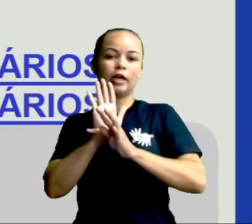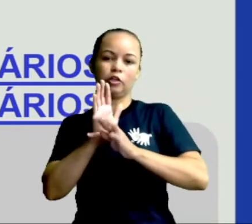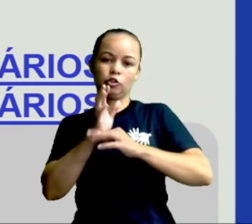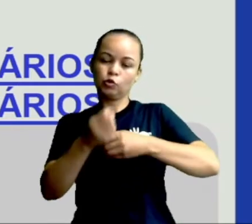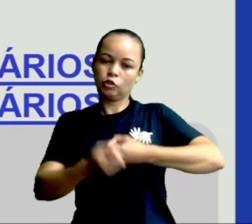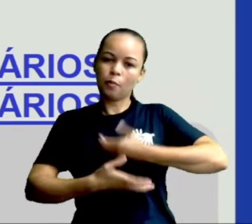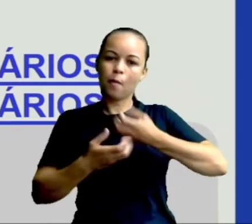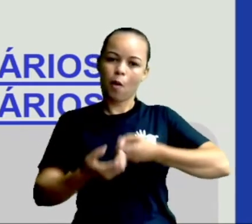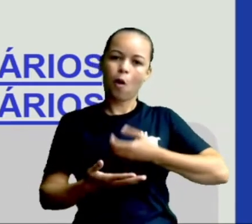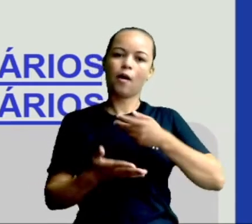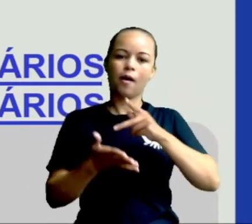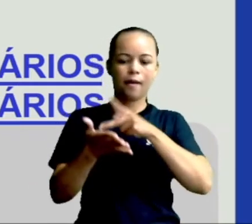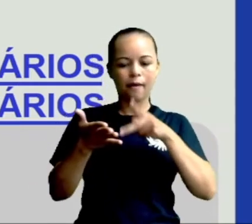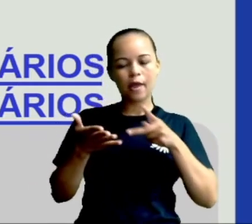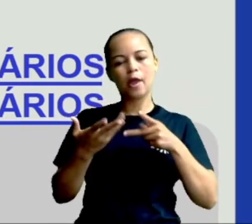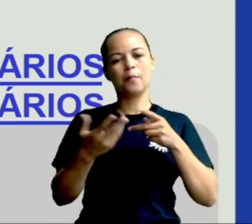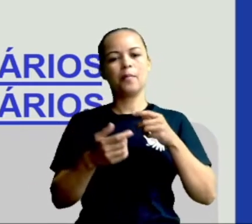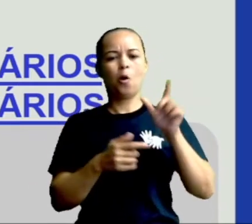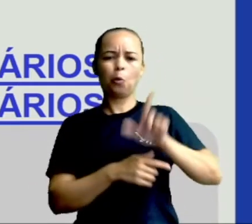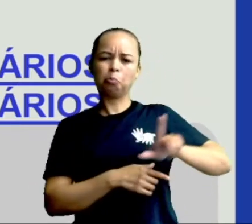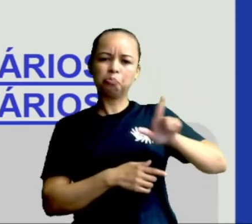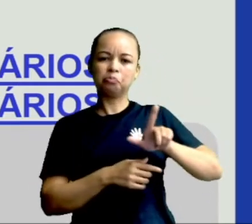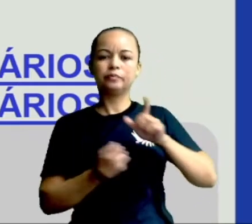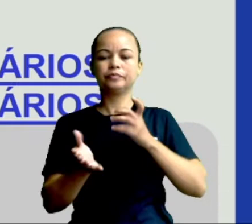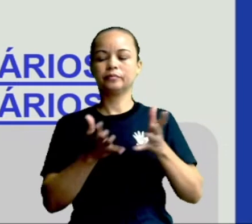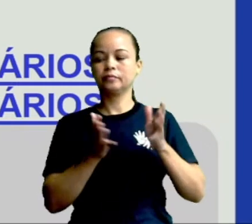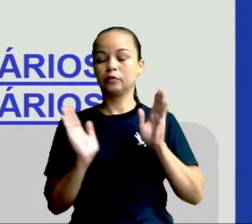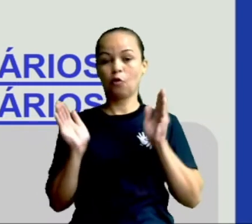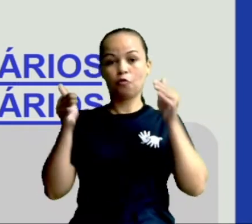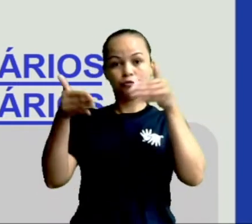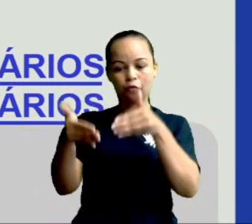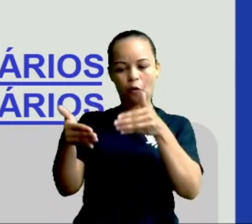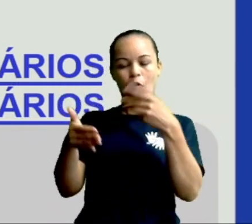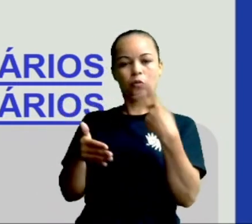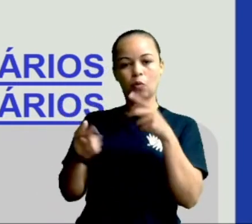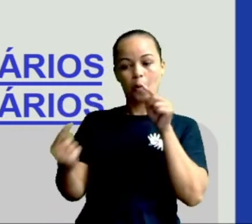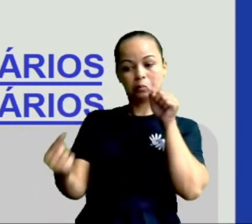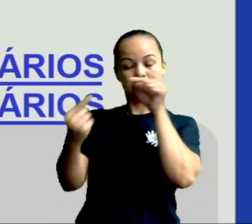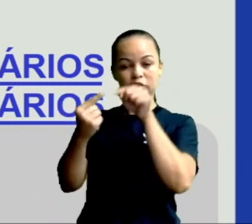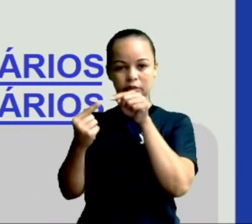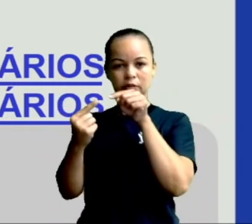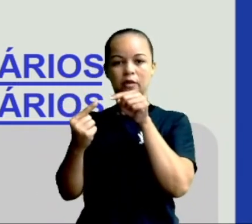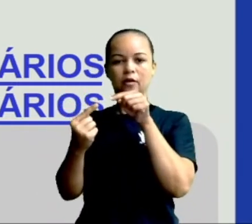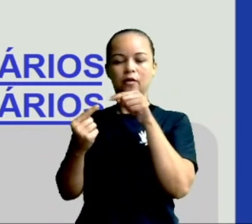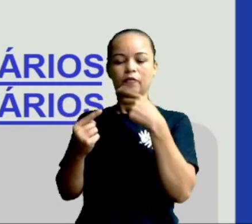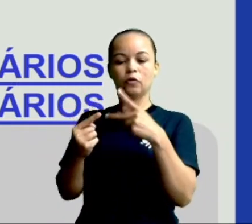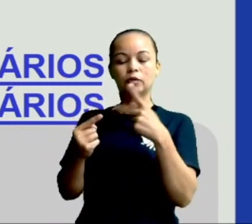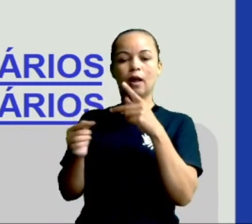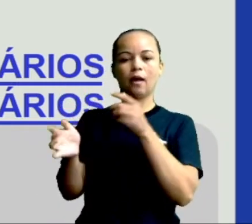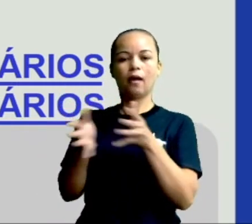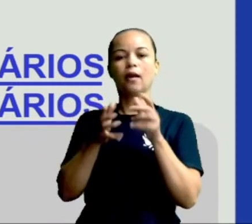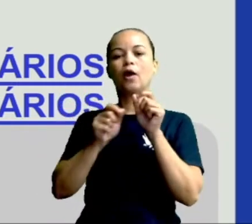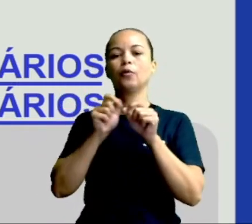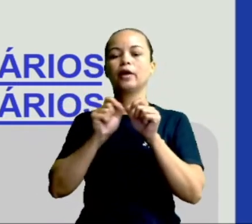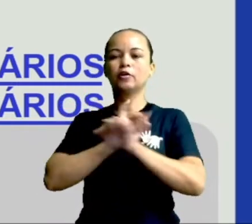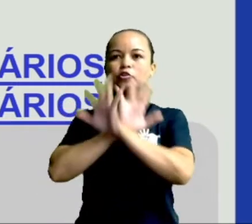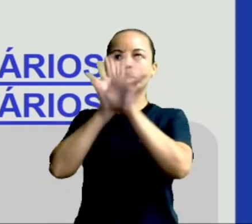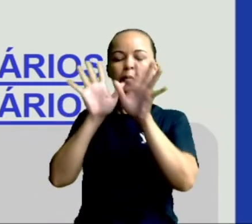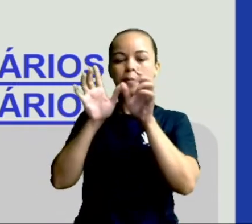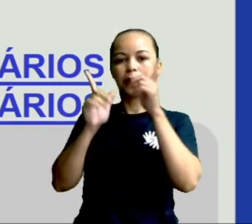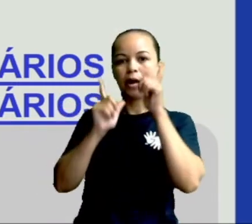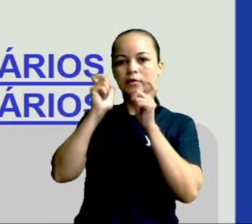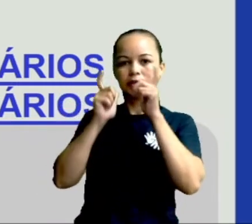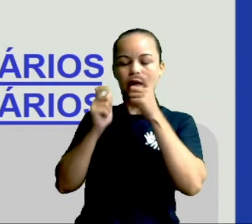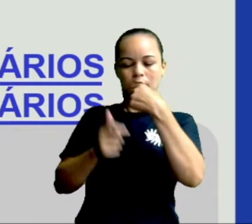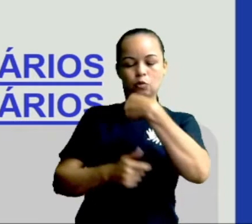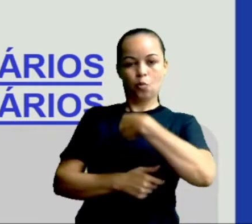poemas. Porém, o foco, o grande objetivo da função poética não é expressar os sentimentos